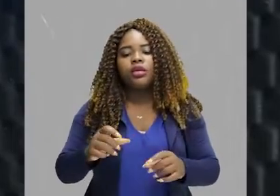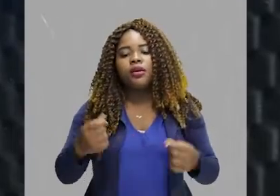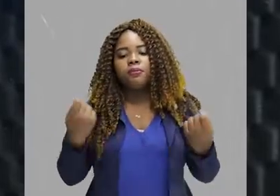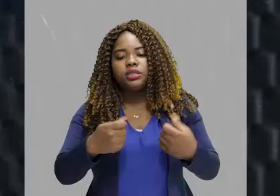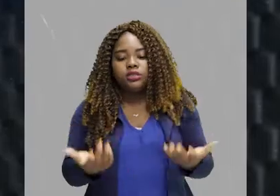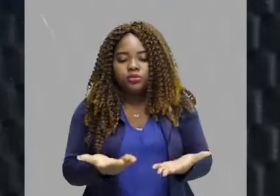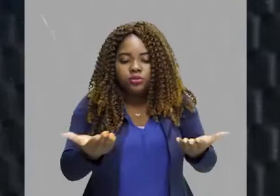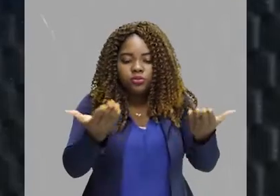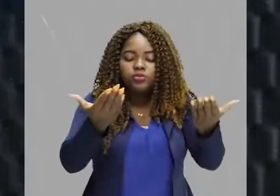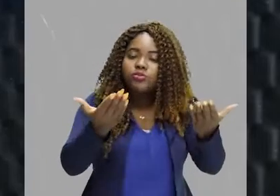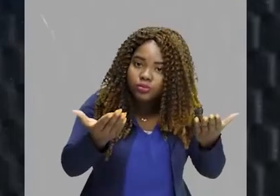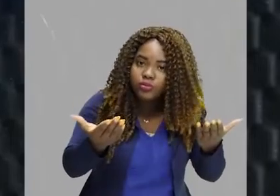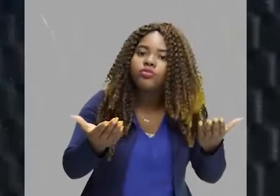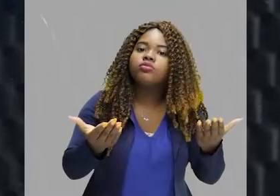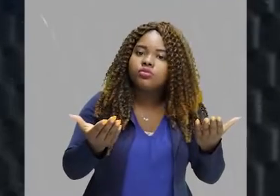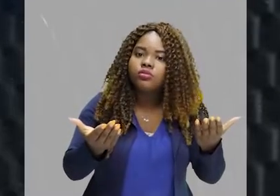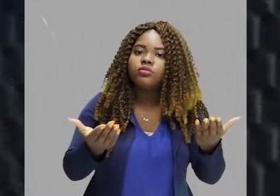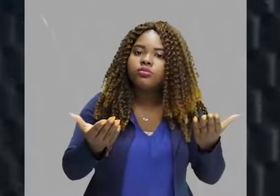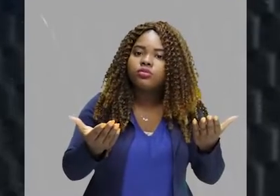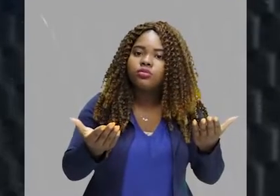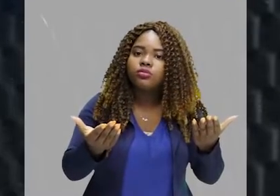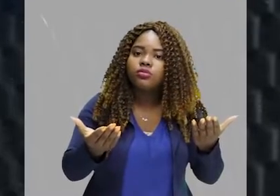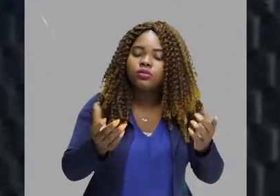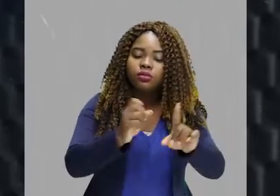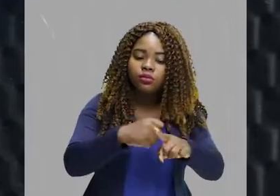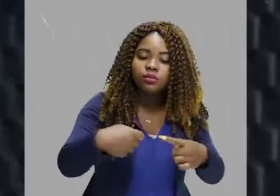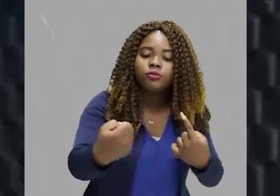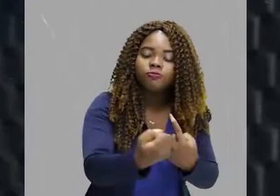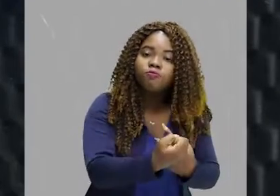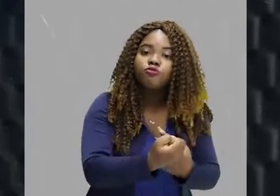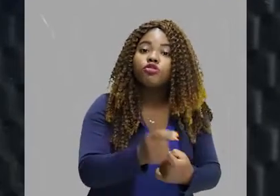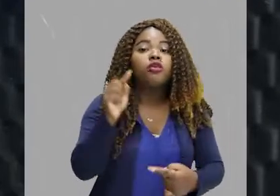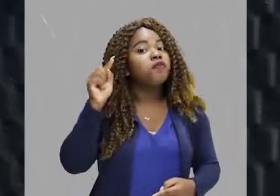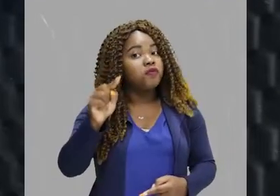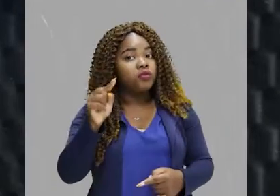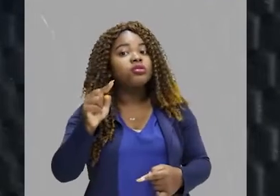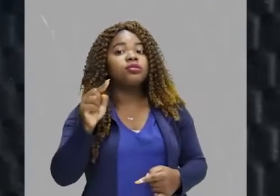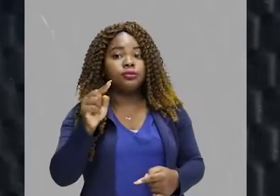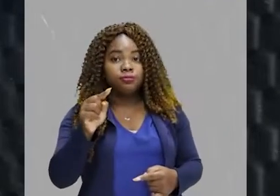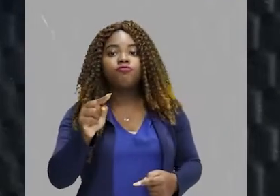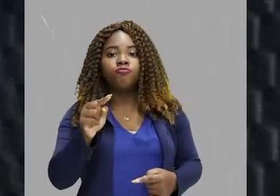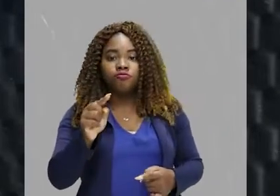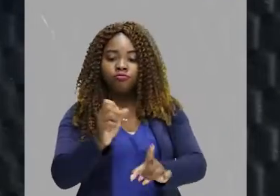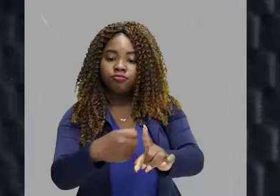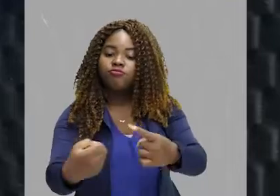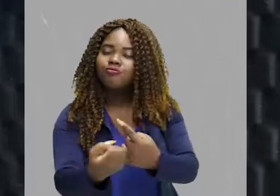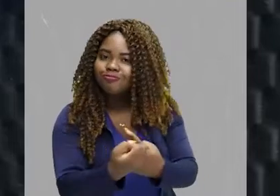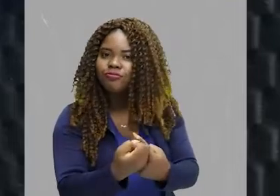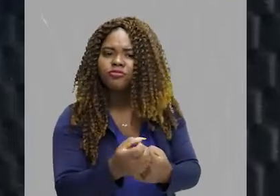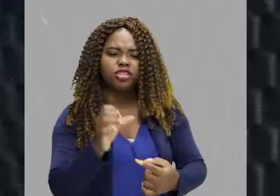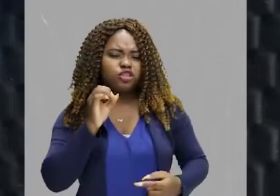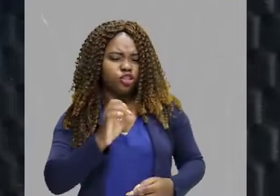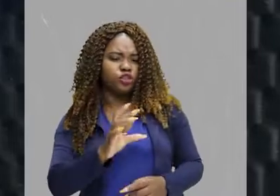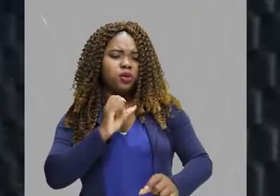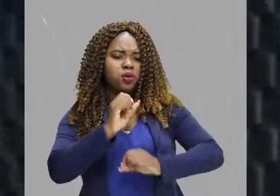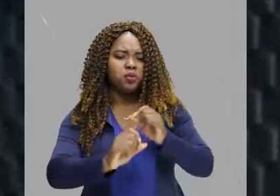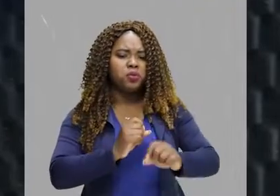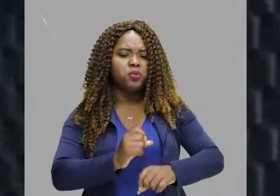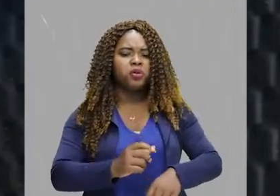por parte de toda a sociedade. E você faz parte da sociedade, ok? Não é só o poder público,